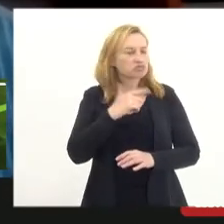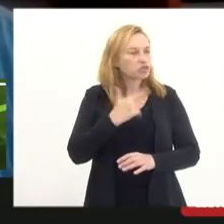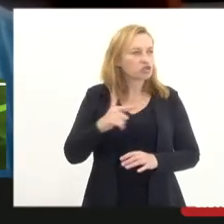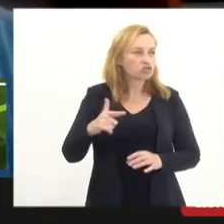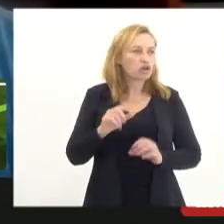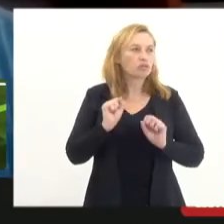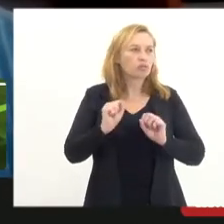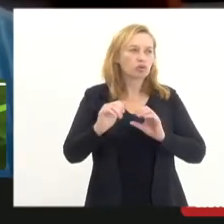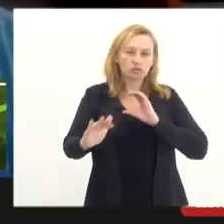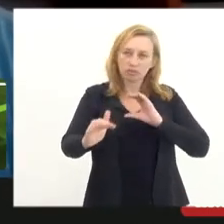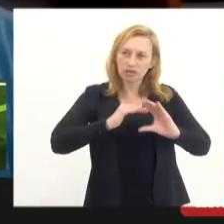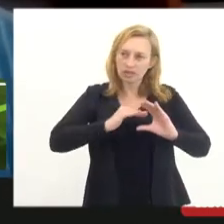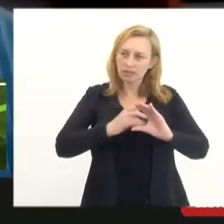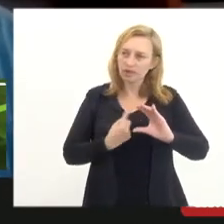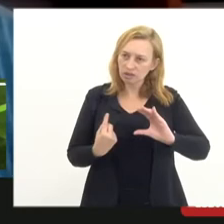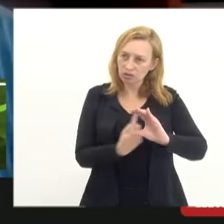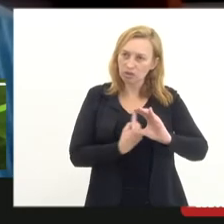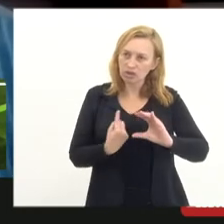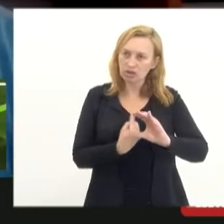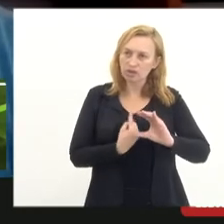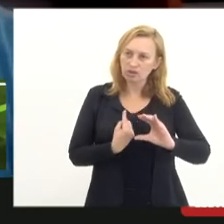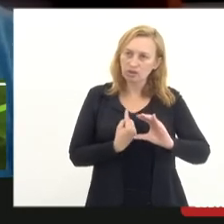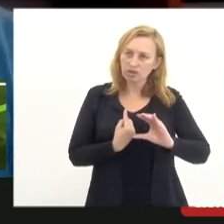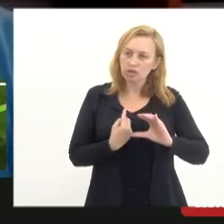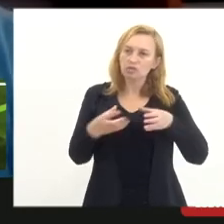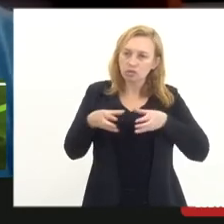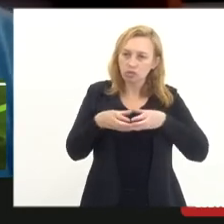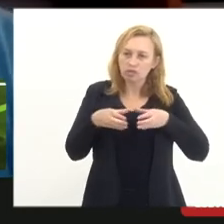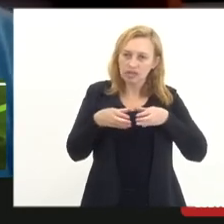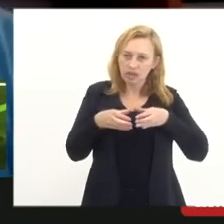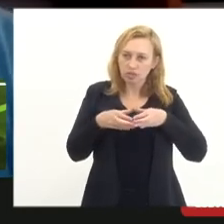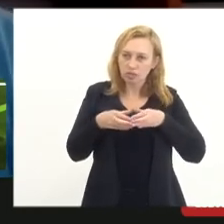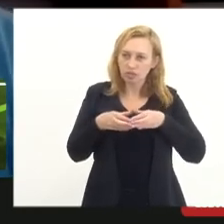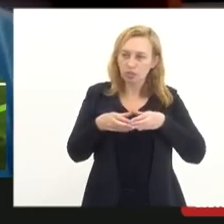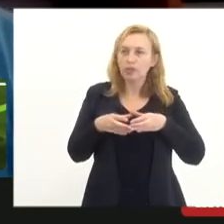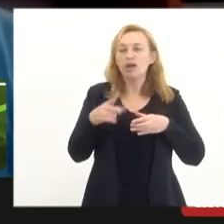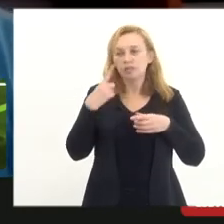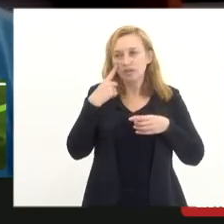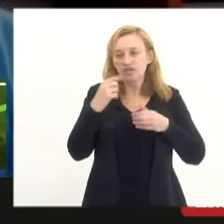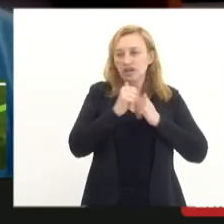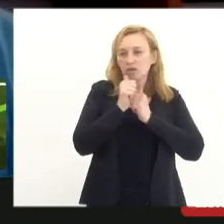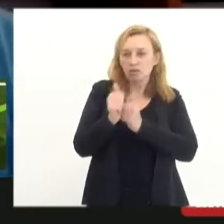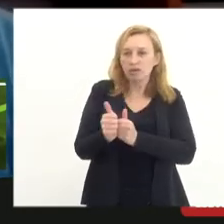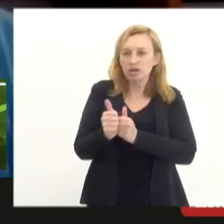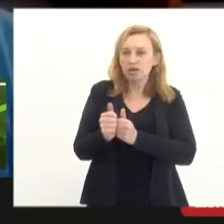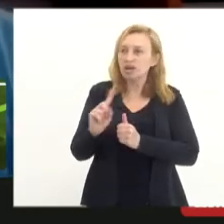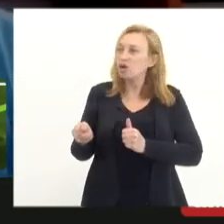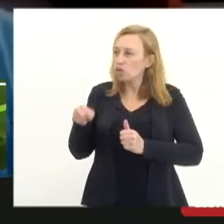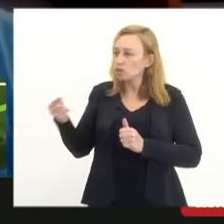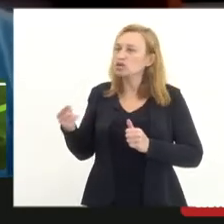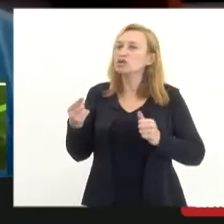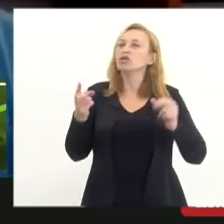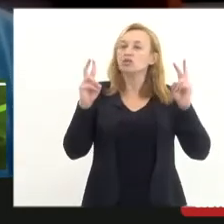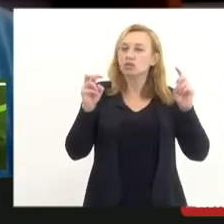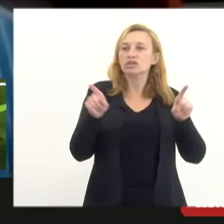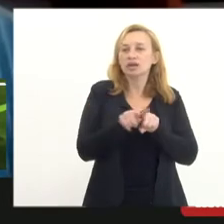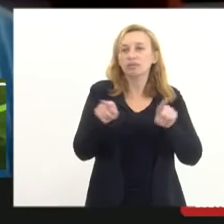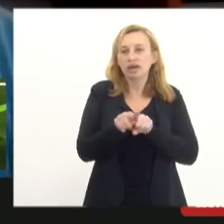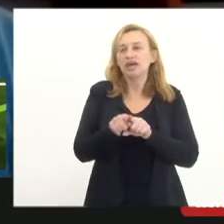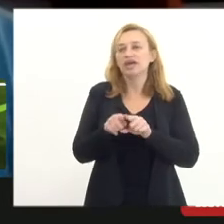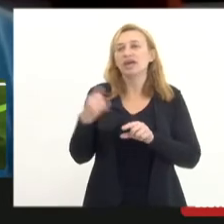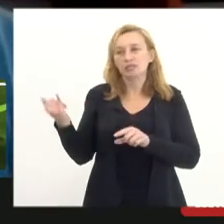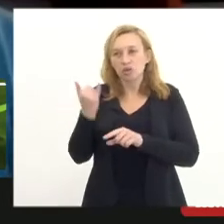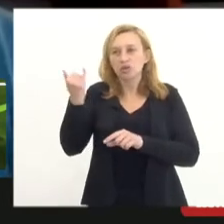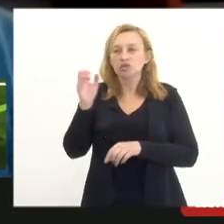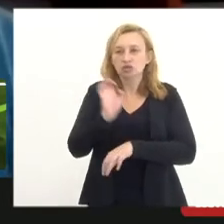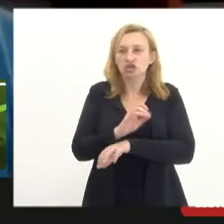você depois pode estar passando aqui para a nossa comissão, né? Para a gente estar acompanhando, porque isso é uma outra coisa que é importante aqui